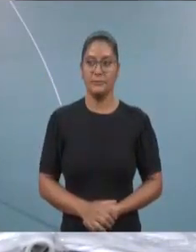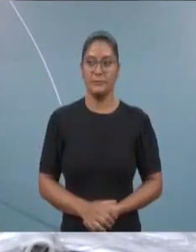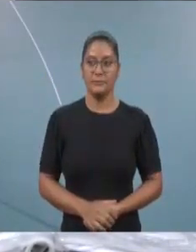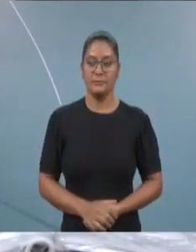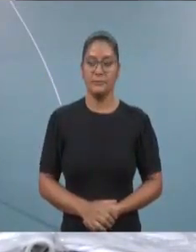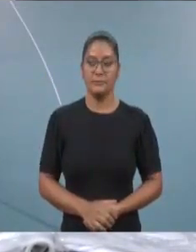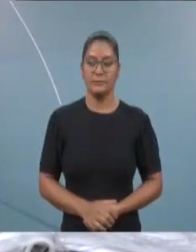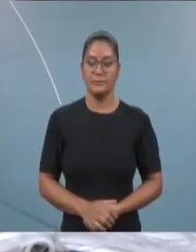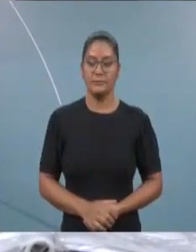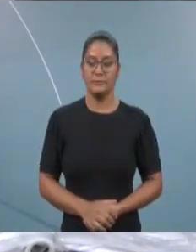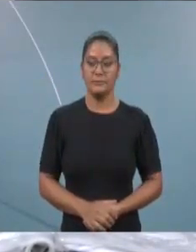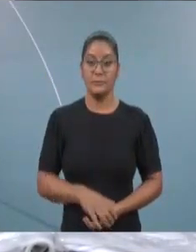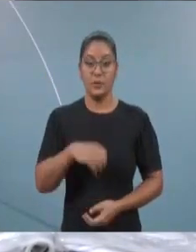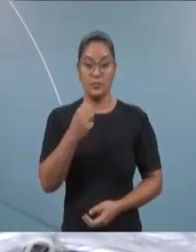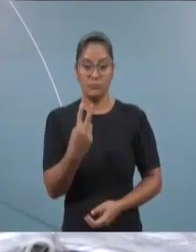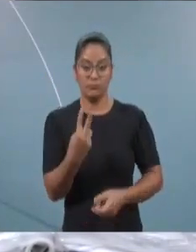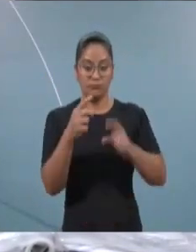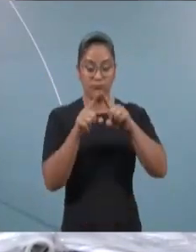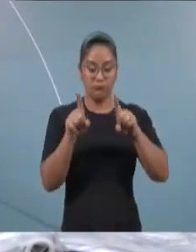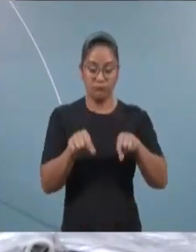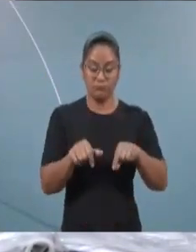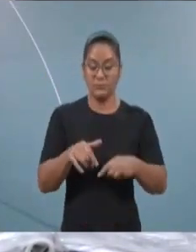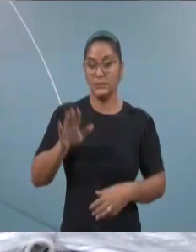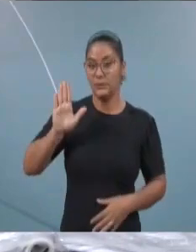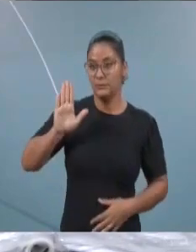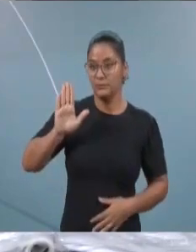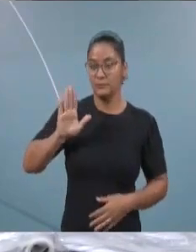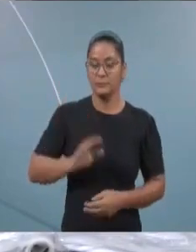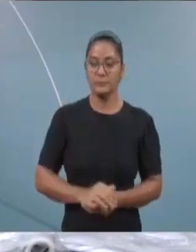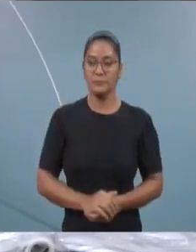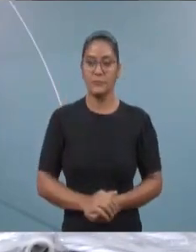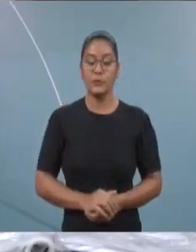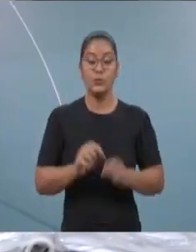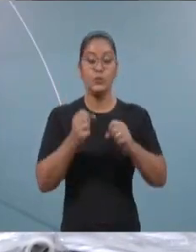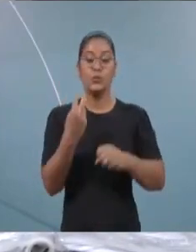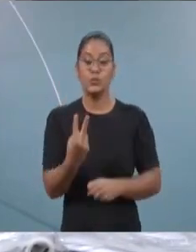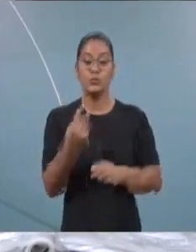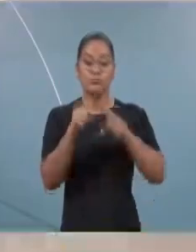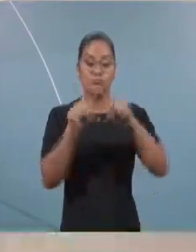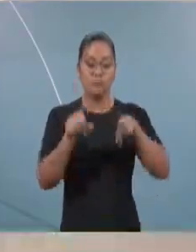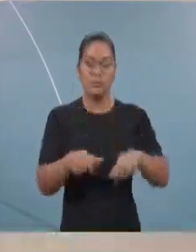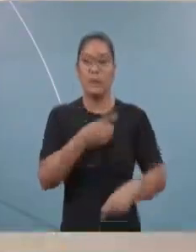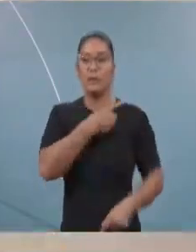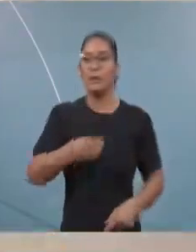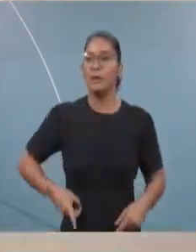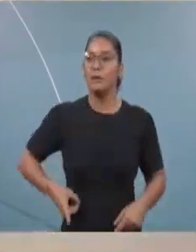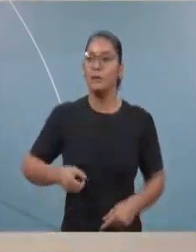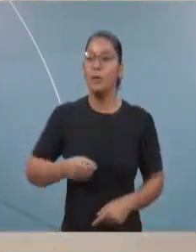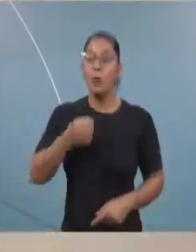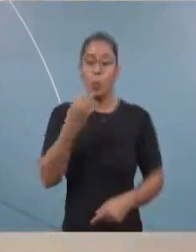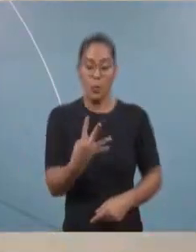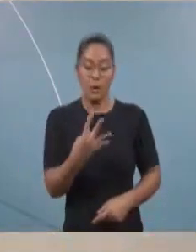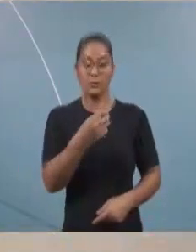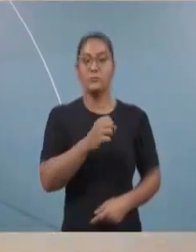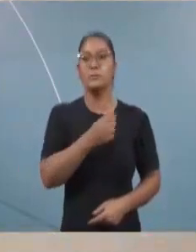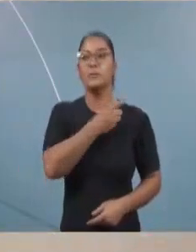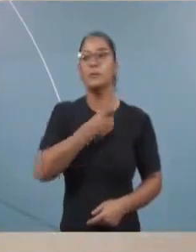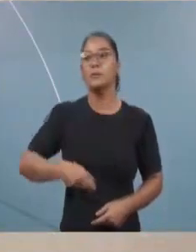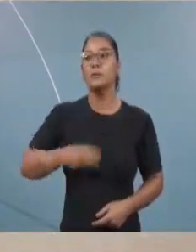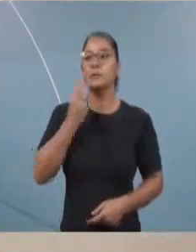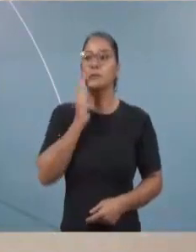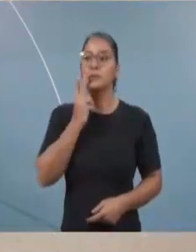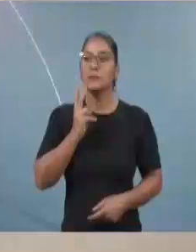deputada os dois projetos pela ordem pela ordem os dois projetos da deputada os quatro projetos da deputada